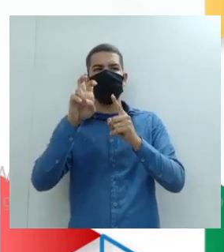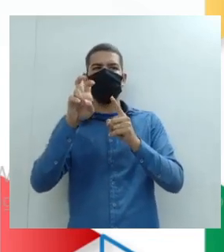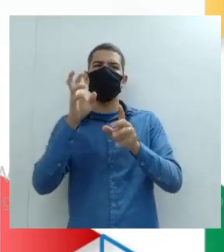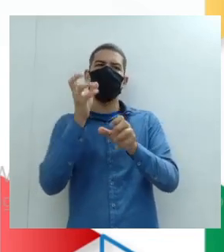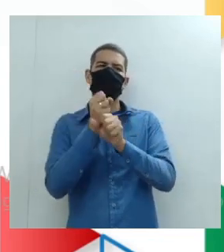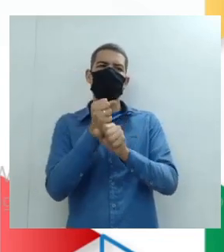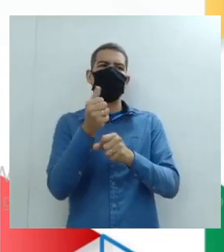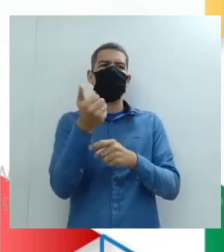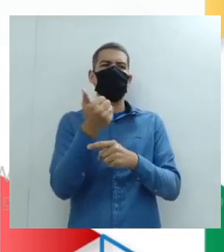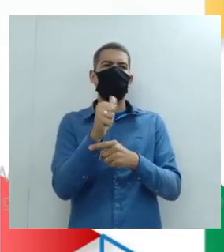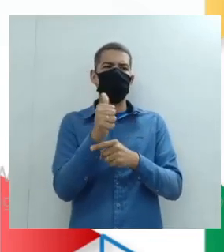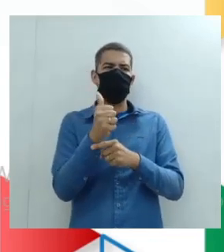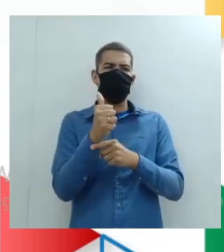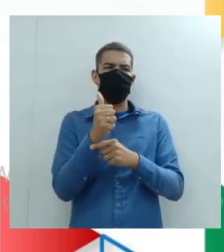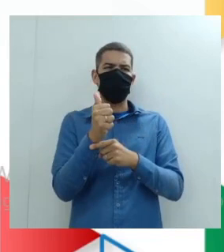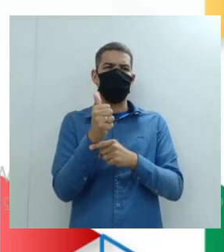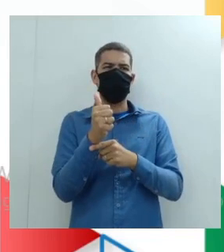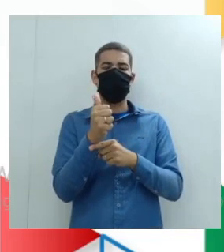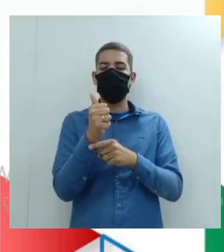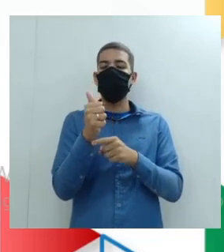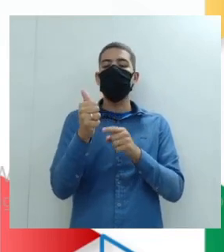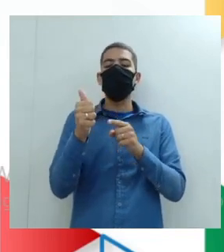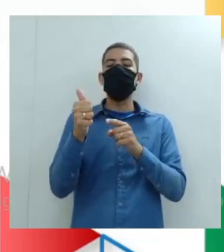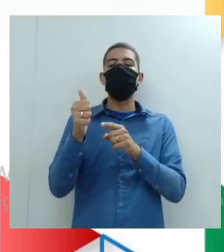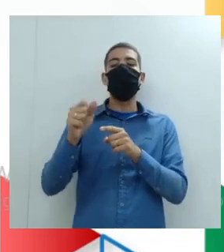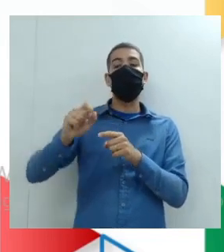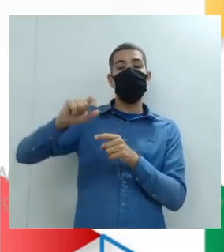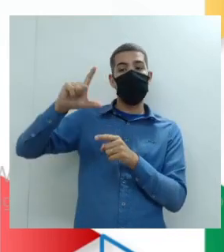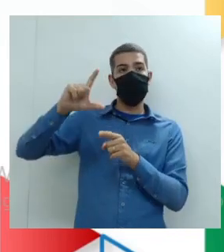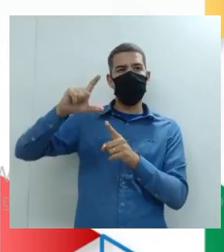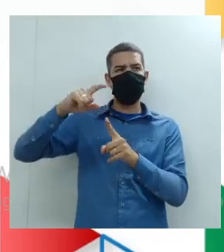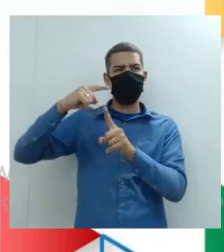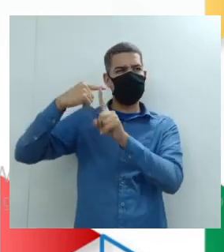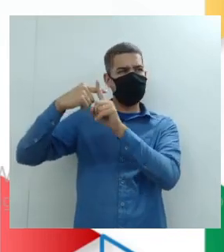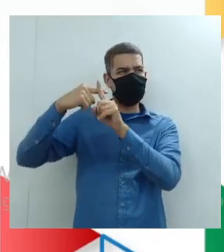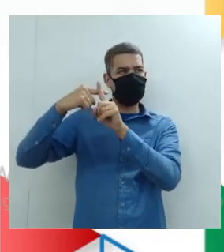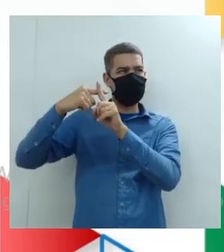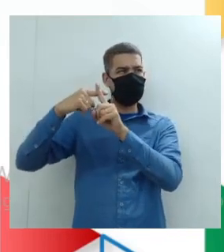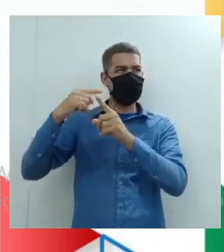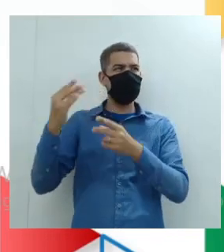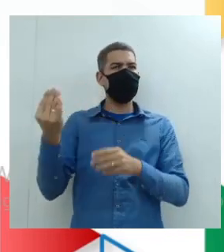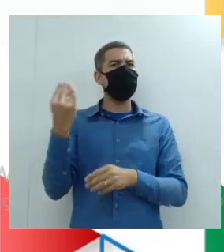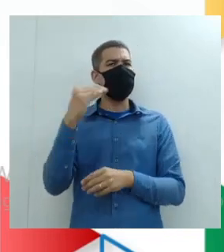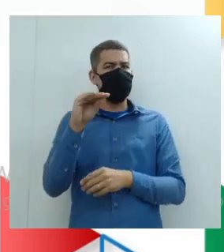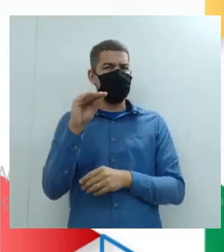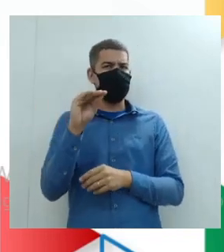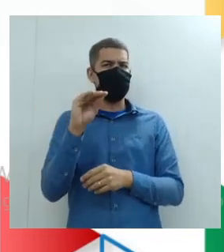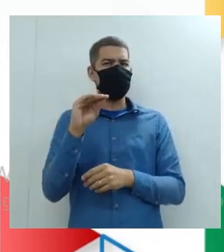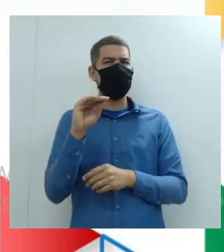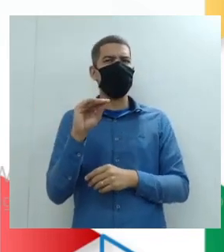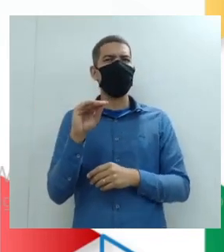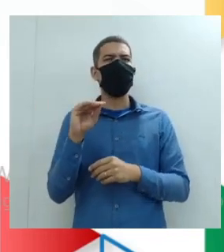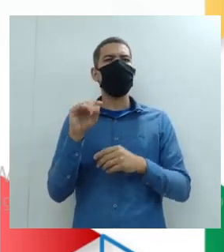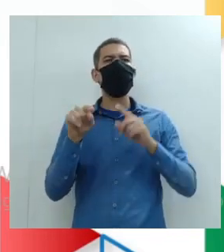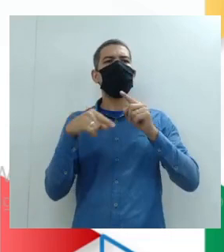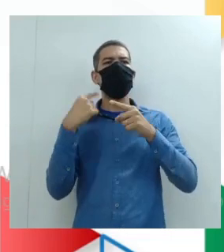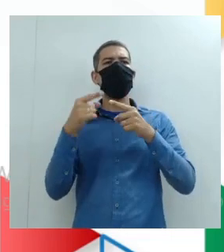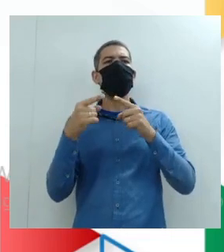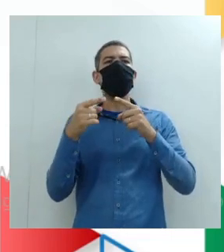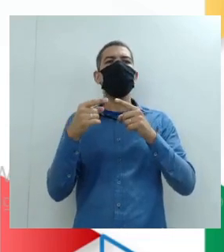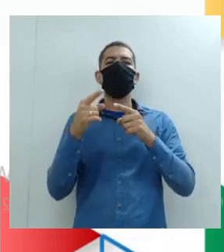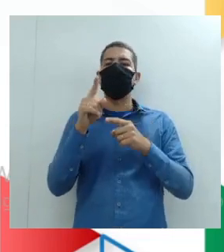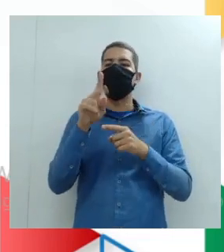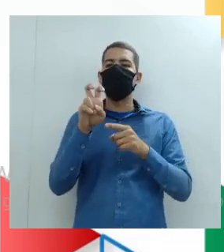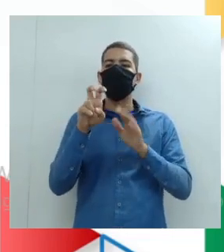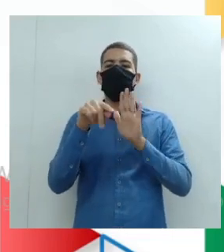R$11. Ou seja, dar-se o sinal do maior, que é o sinal do 15, que é mais, e subtrai 15 menos